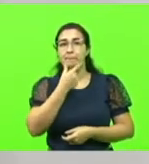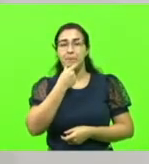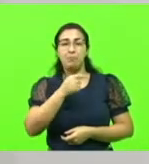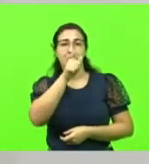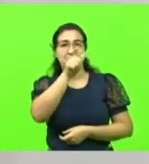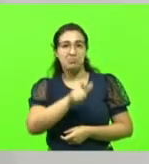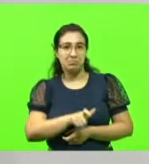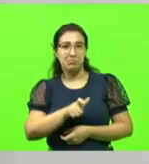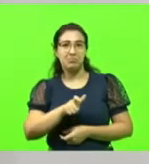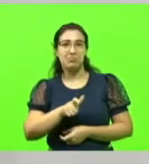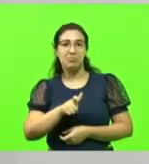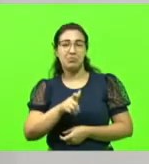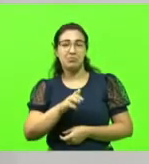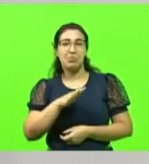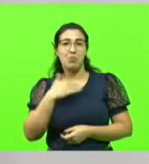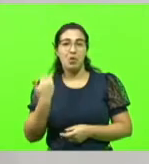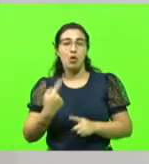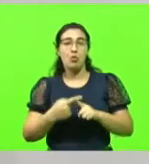após atirar na polícia.